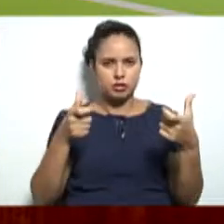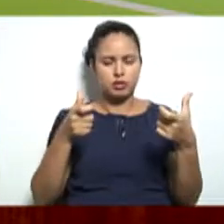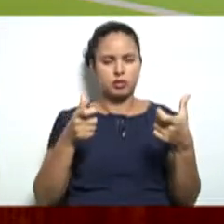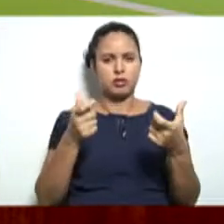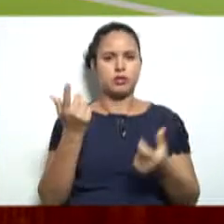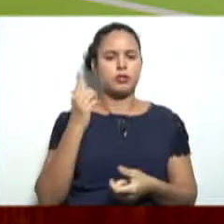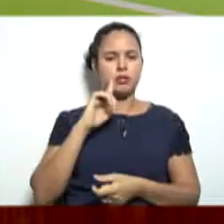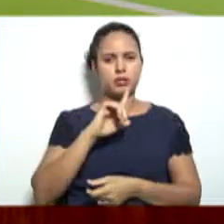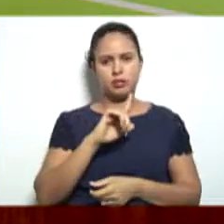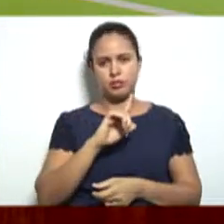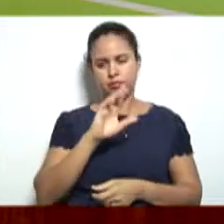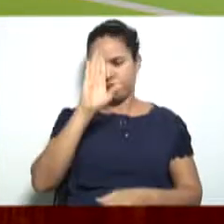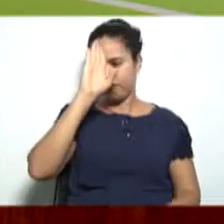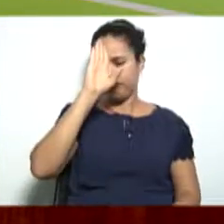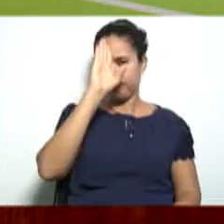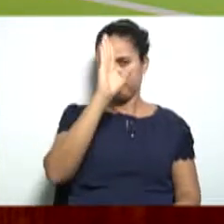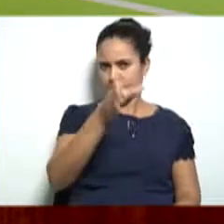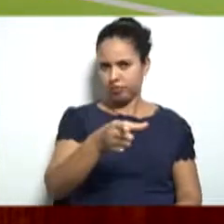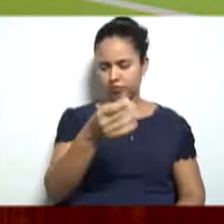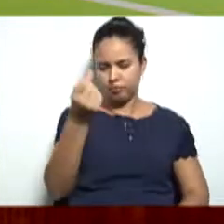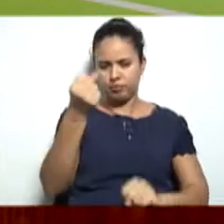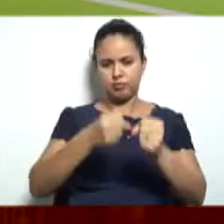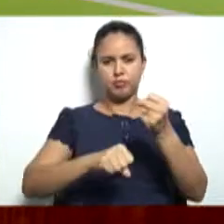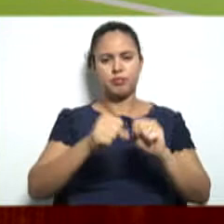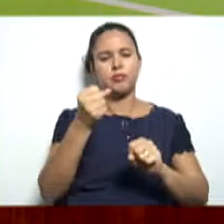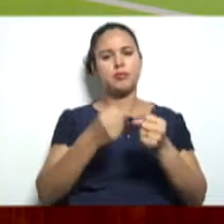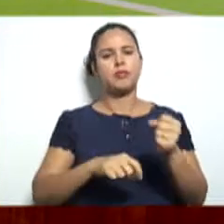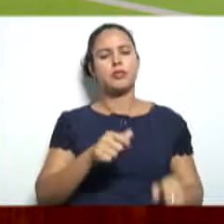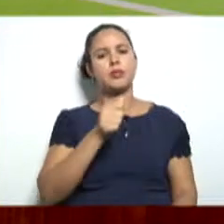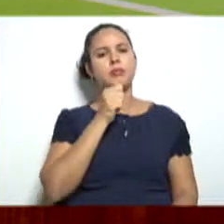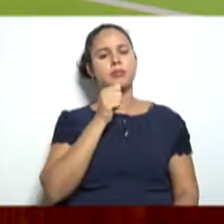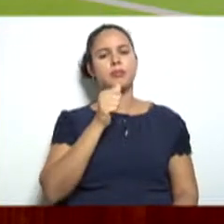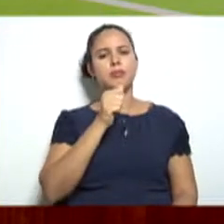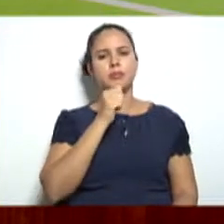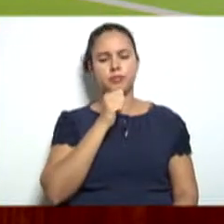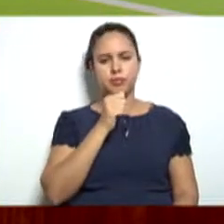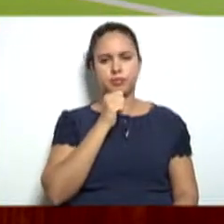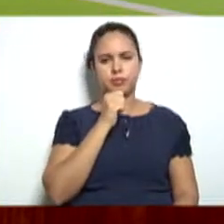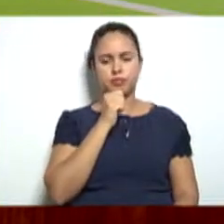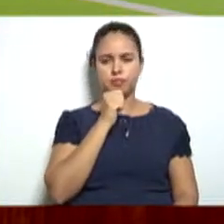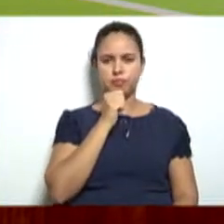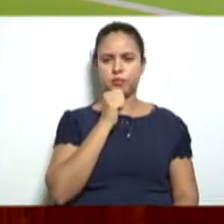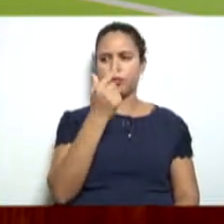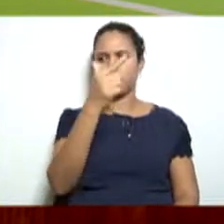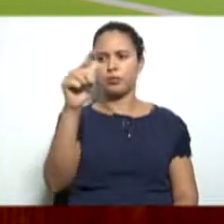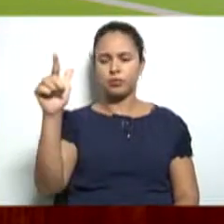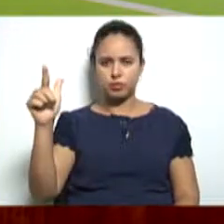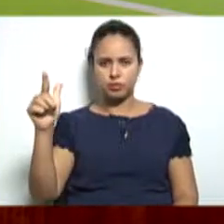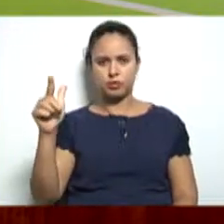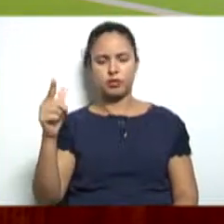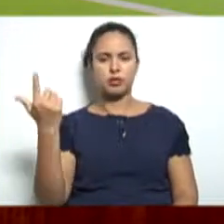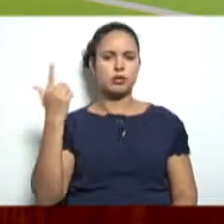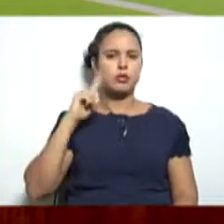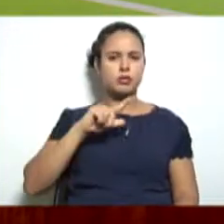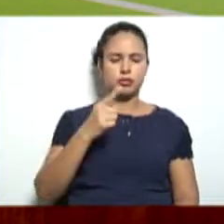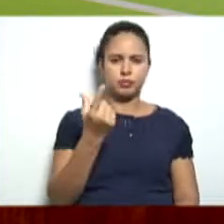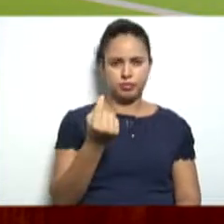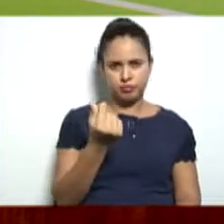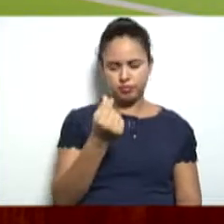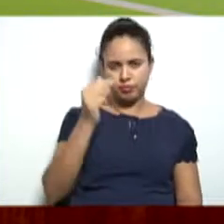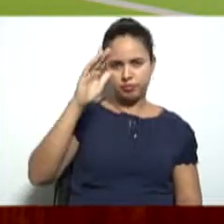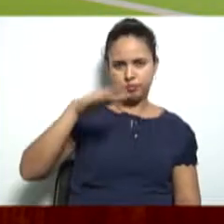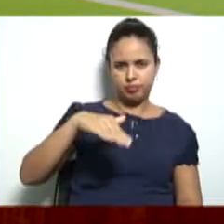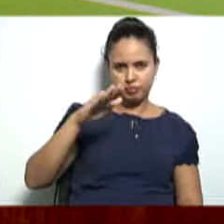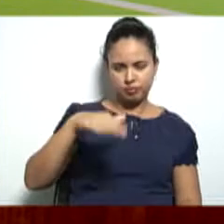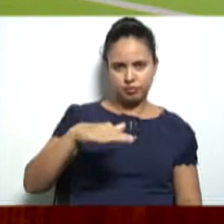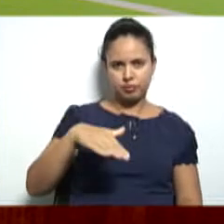comprar direto da fábrica, né, sem intermediários financeiros. Isso faz com que o preço dos produtos diminua bastante, fazendo